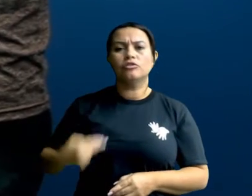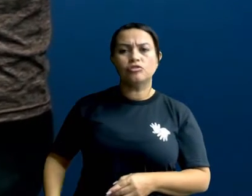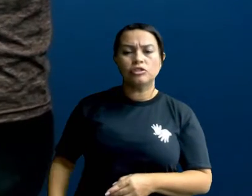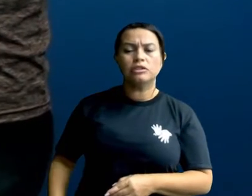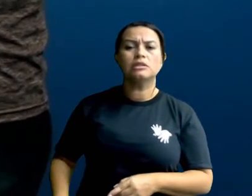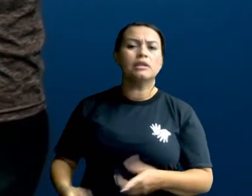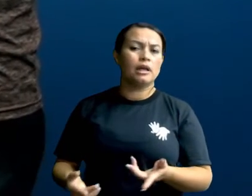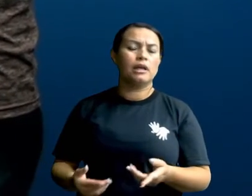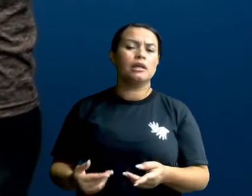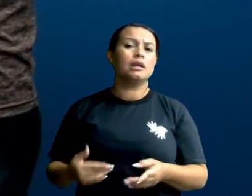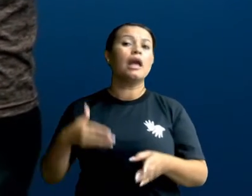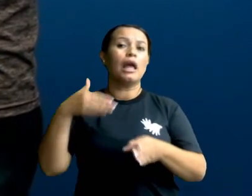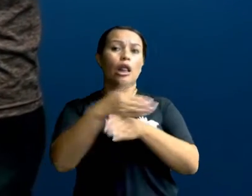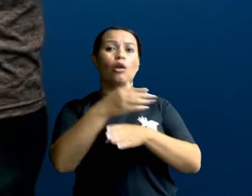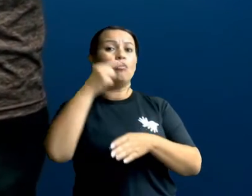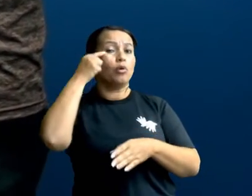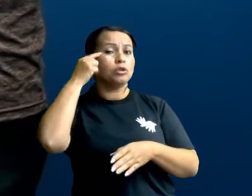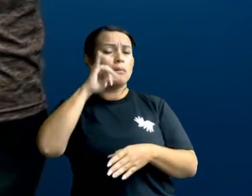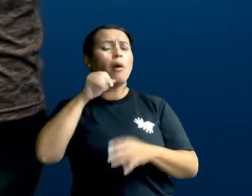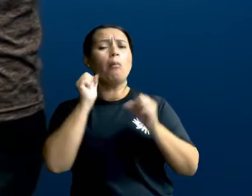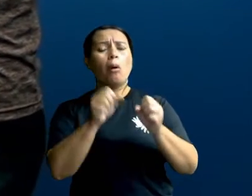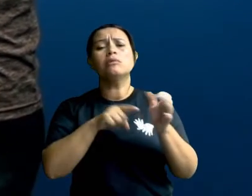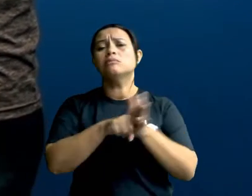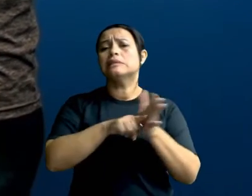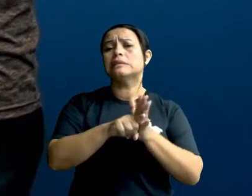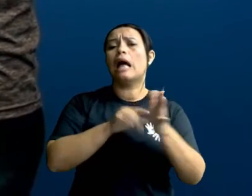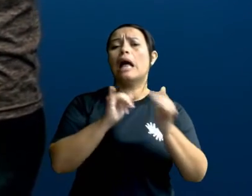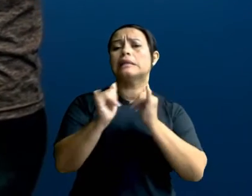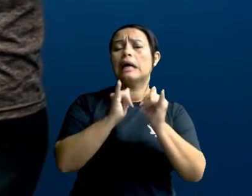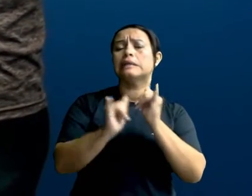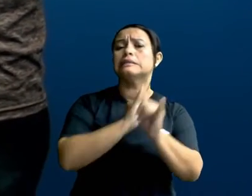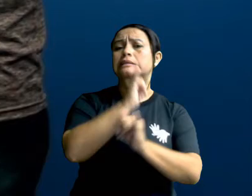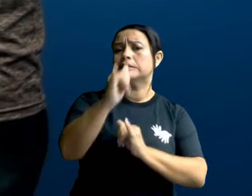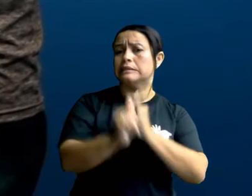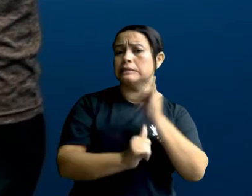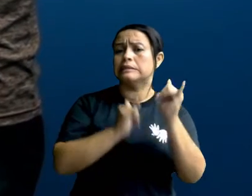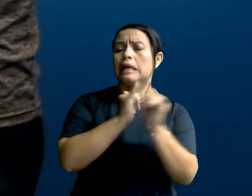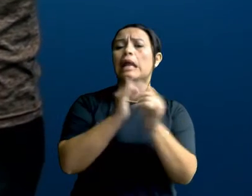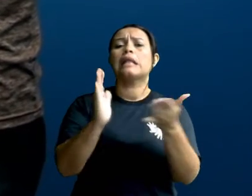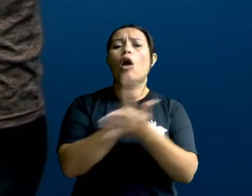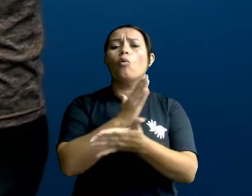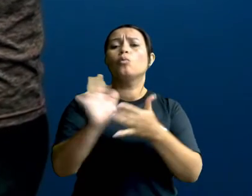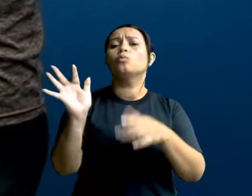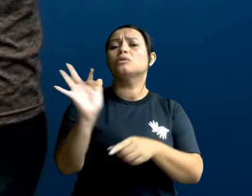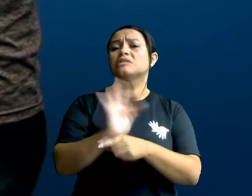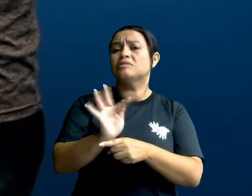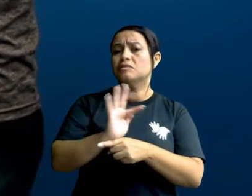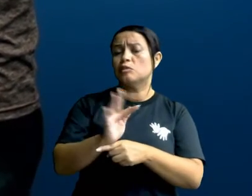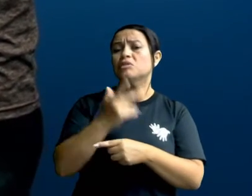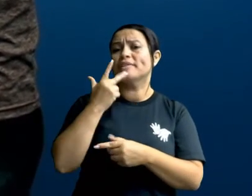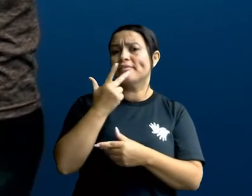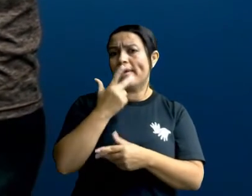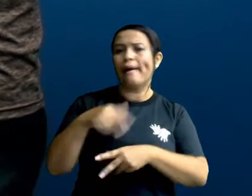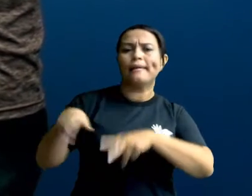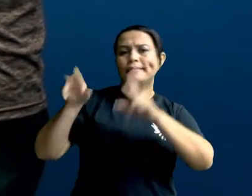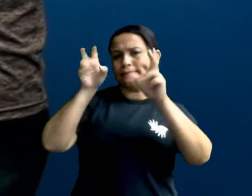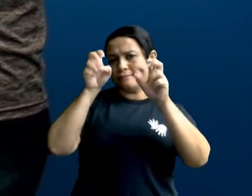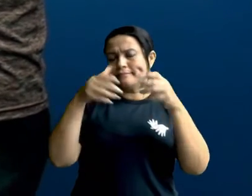China. Então, pesquisem na internet, tem alguns filmes que falam sobre essa